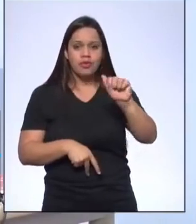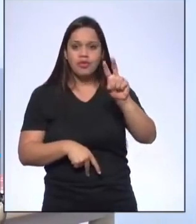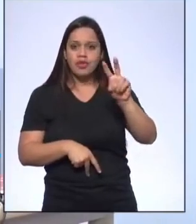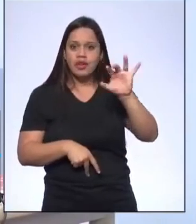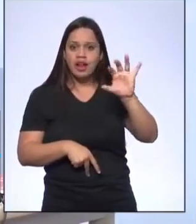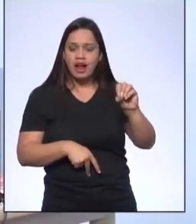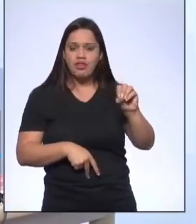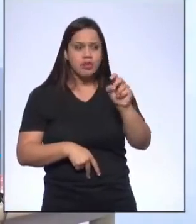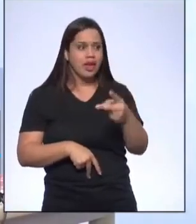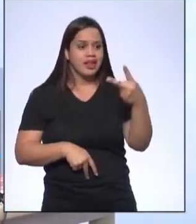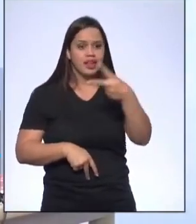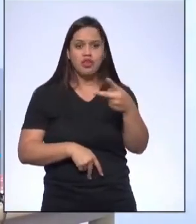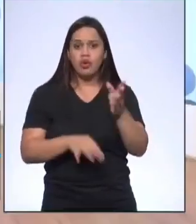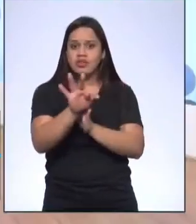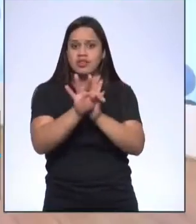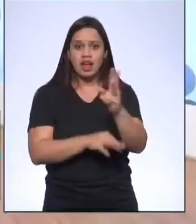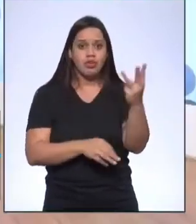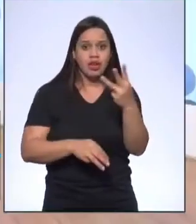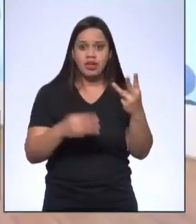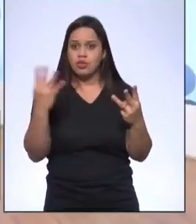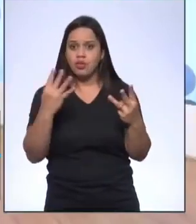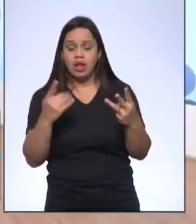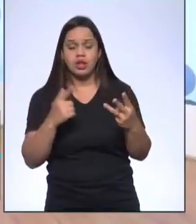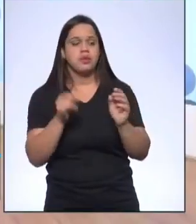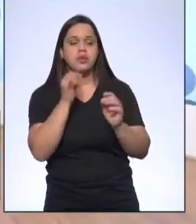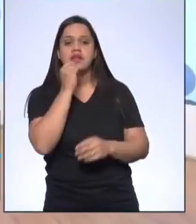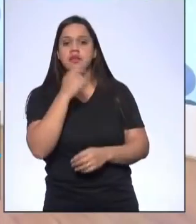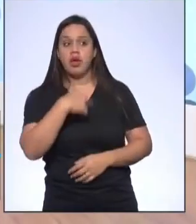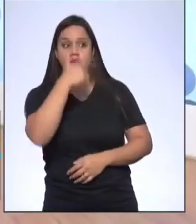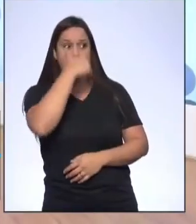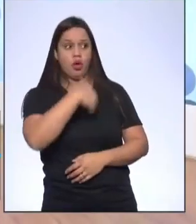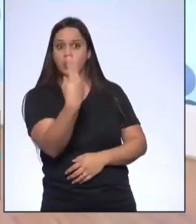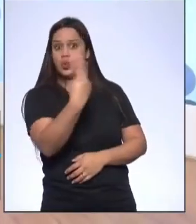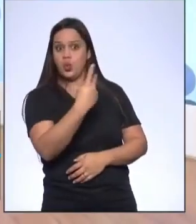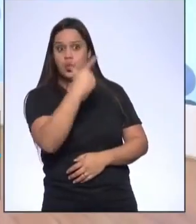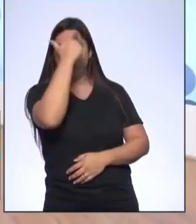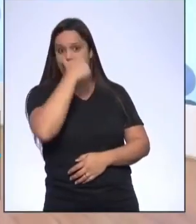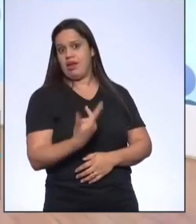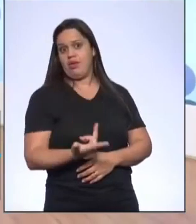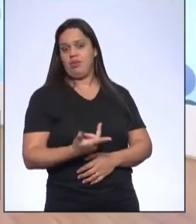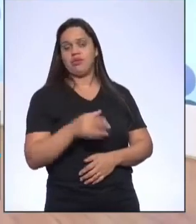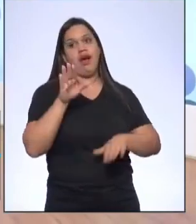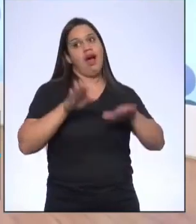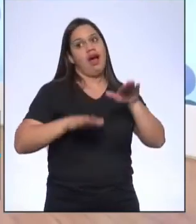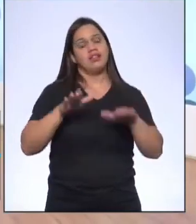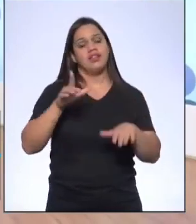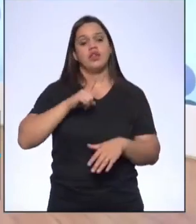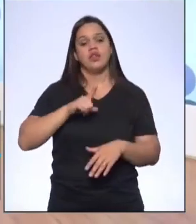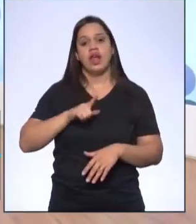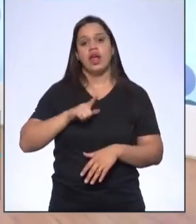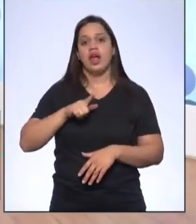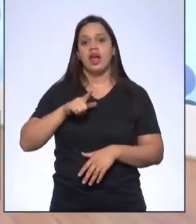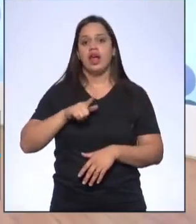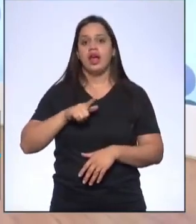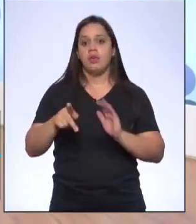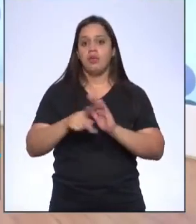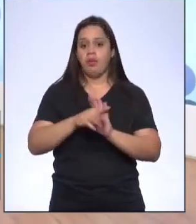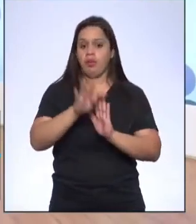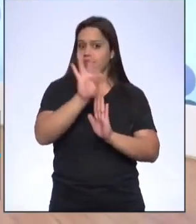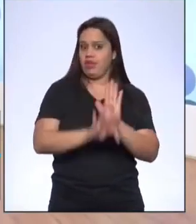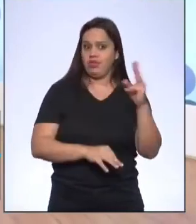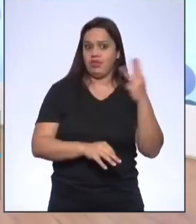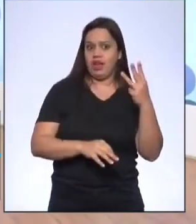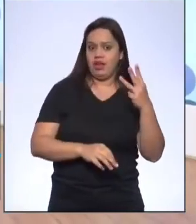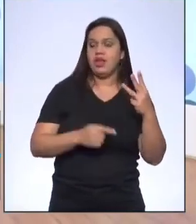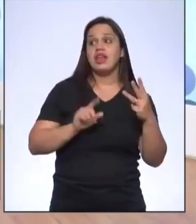ele teve que escrever, nós também, eu sou 2 Mônicas. Às vezes eu sou a Mônica do texto 3 e às vezes